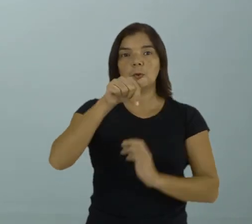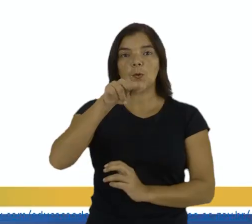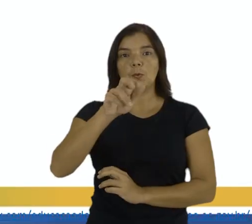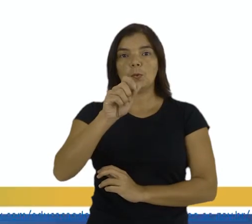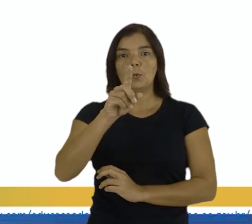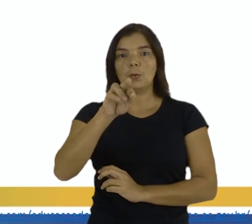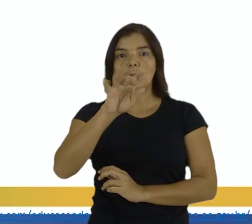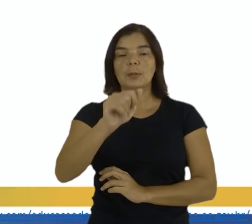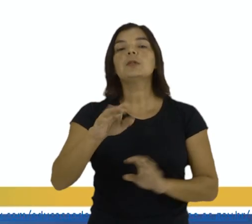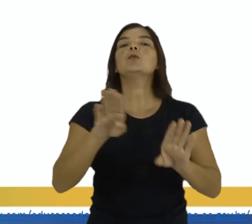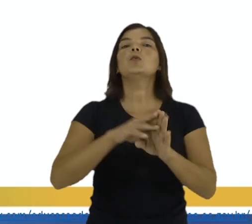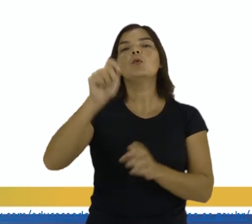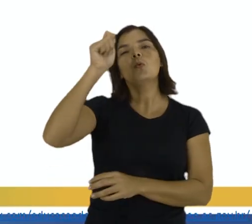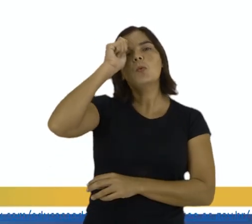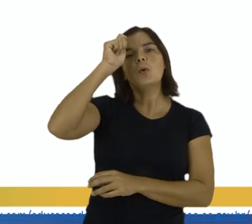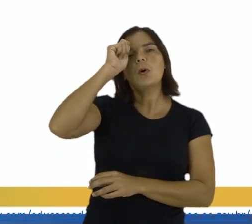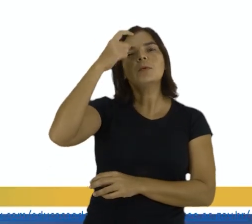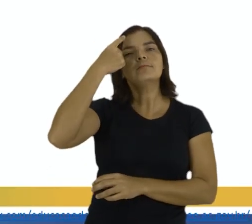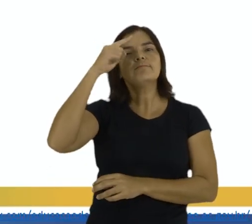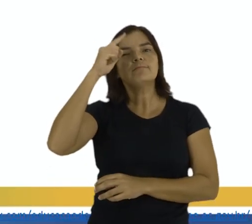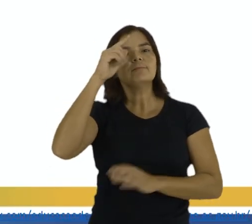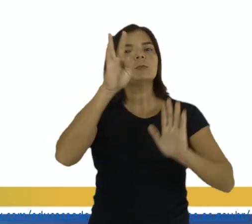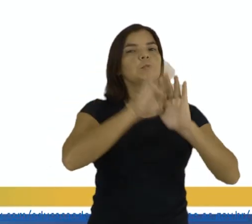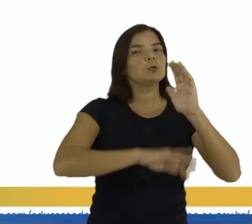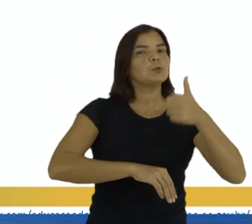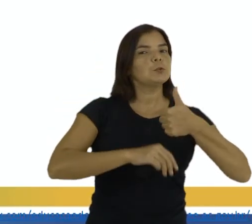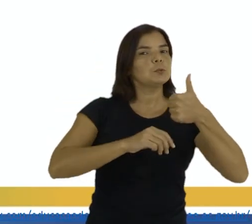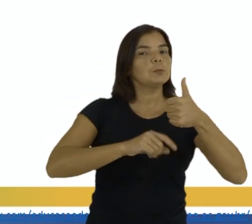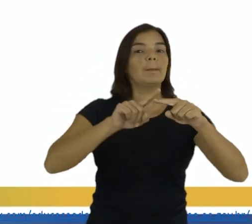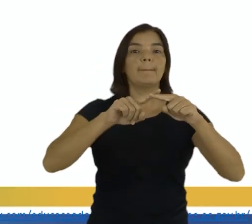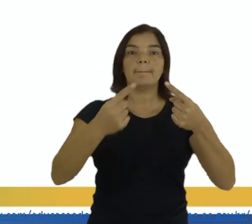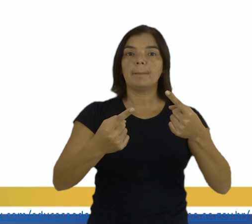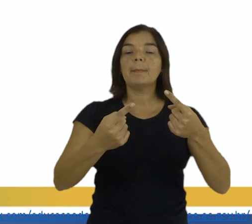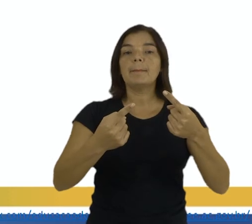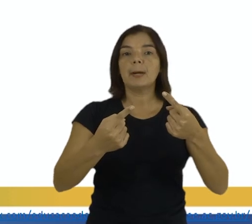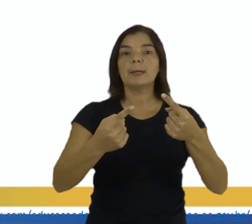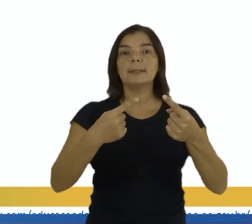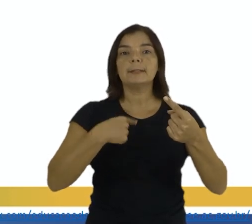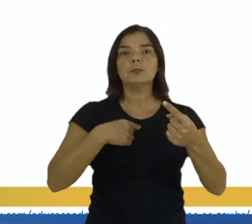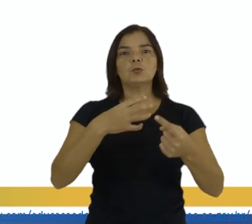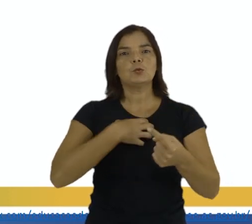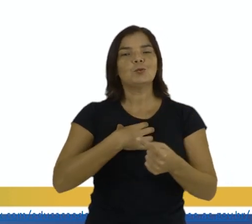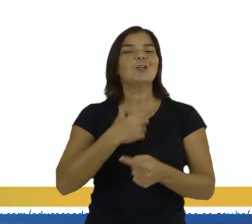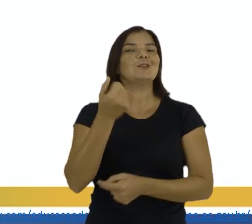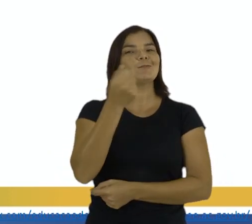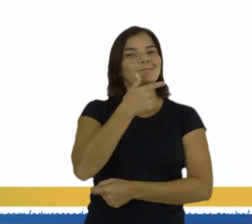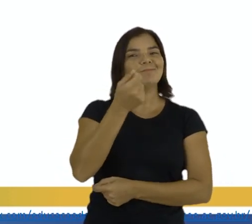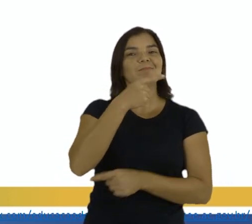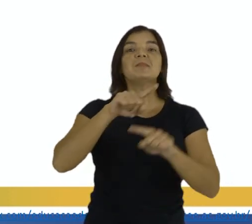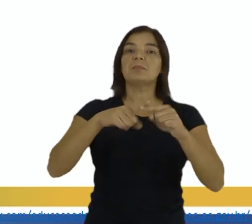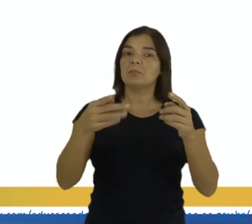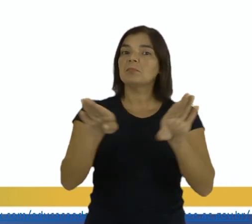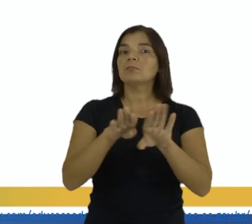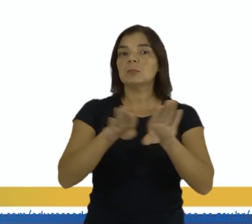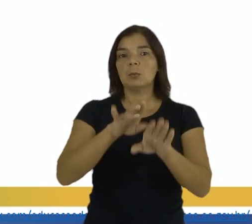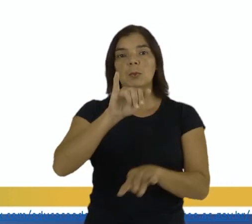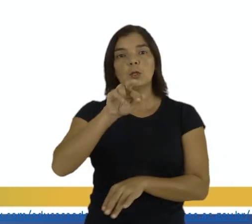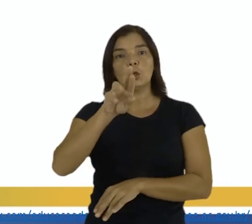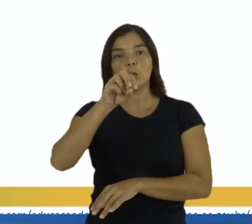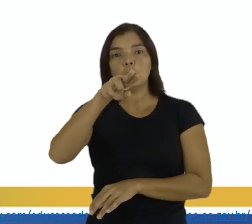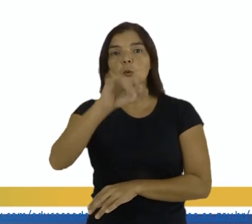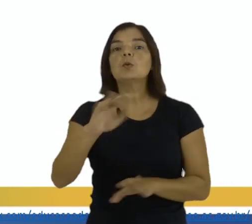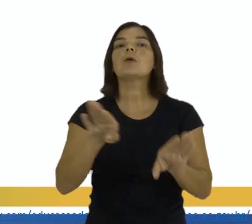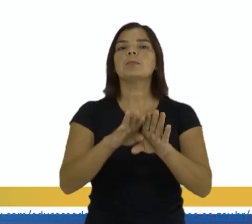Sujeira, o autor aproveita ideias do texto 1, porém as utiliza de maneira humorística e até irônica, mostrando